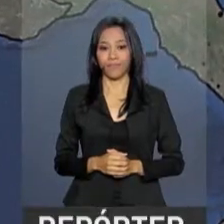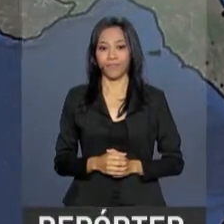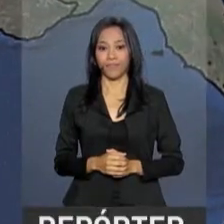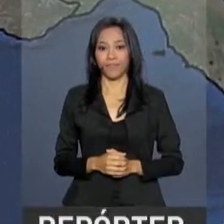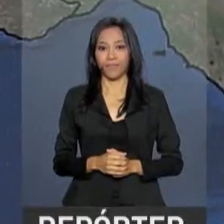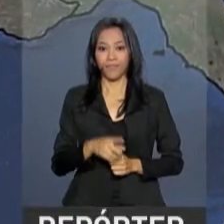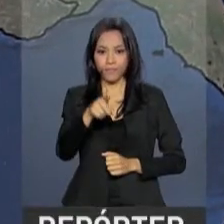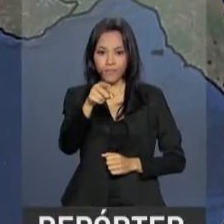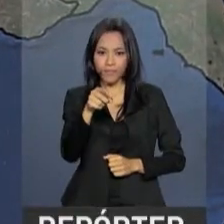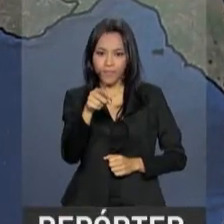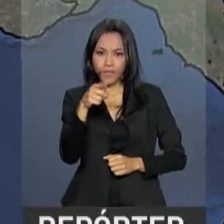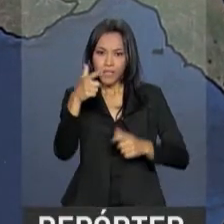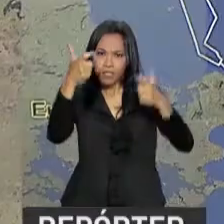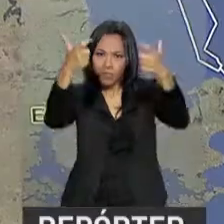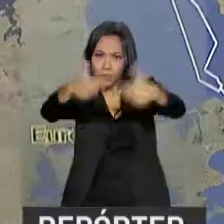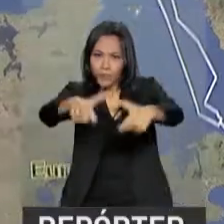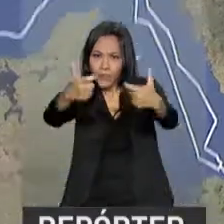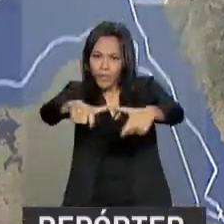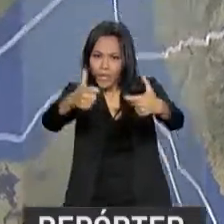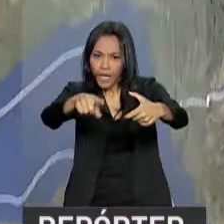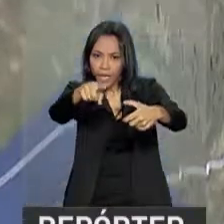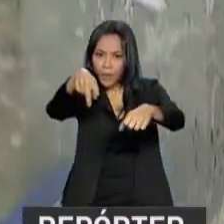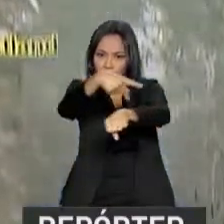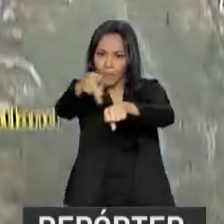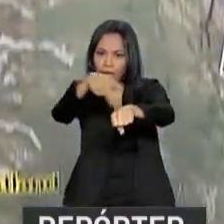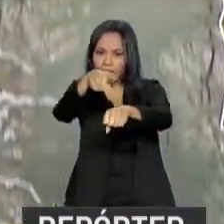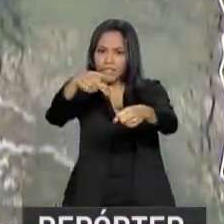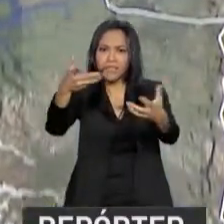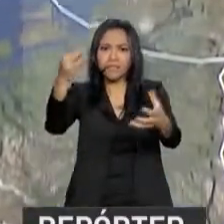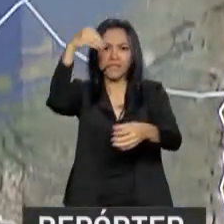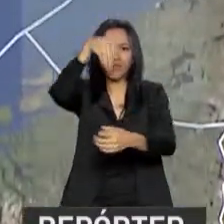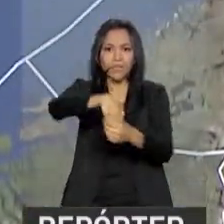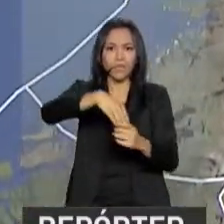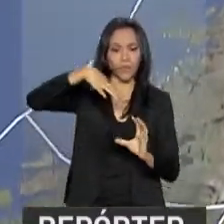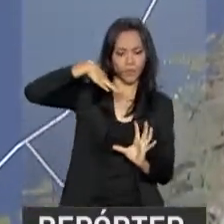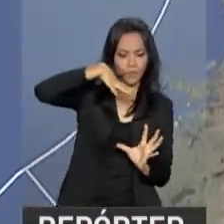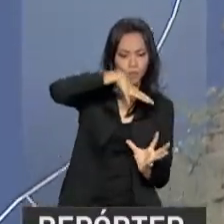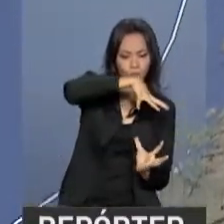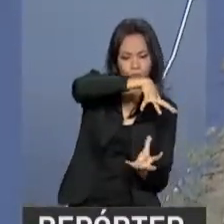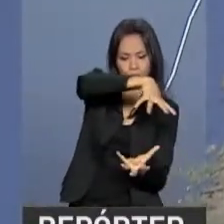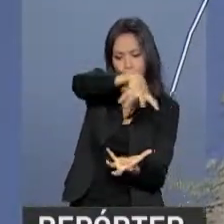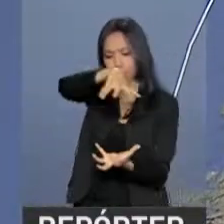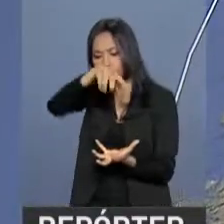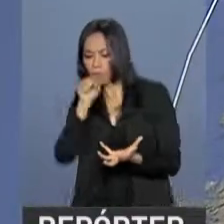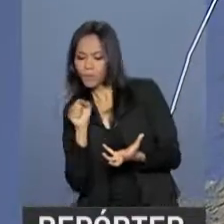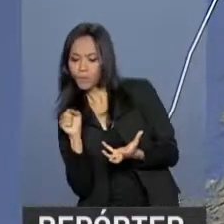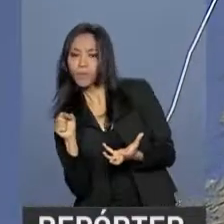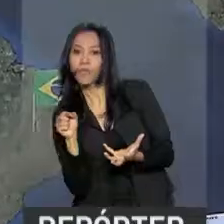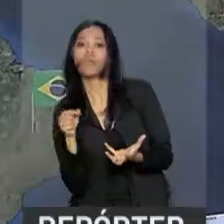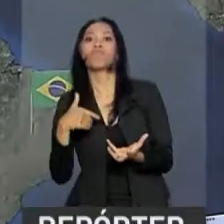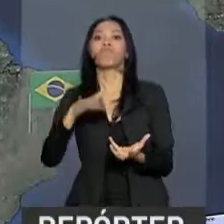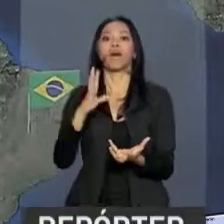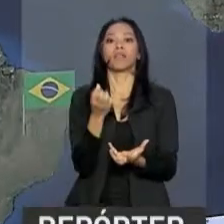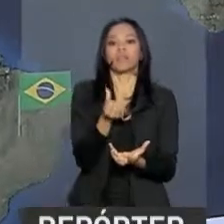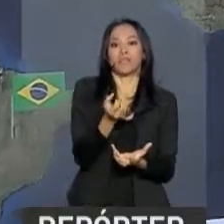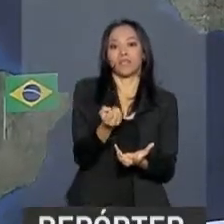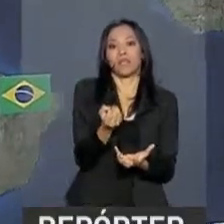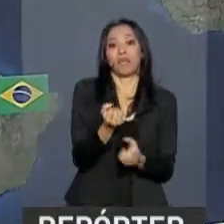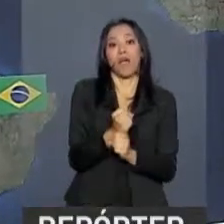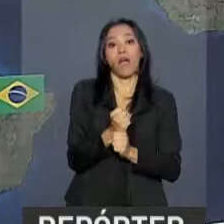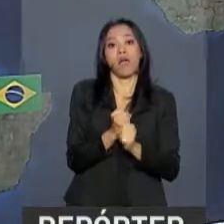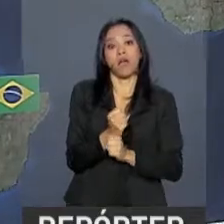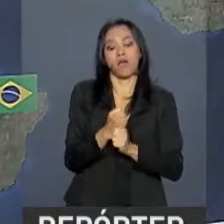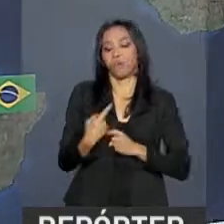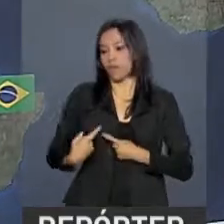estamos em boca allende um país perdido no planeta terra que vive há mais de 60 anos conflitos